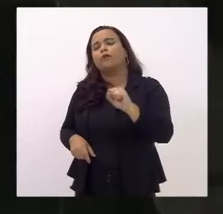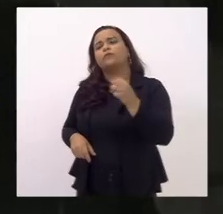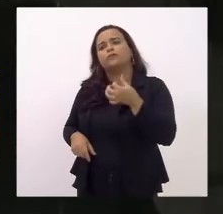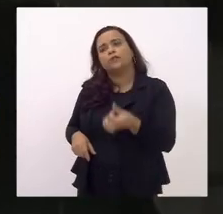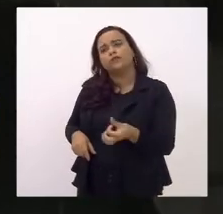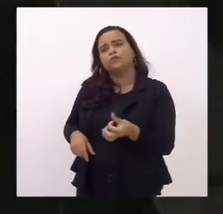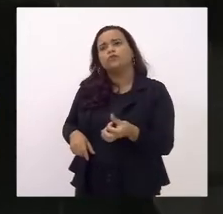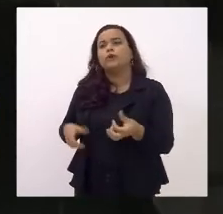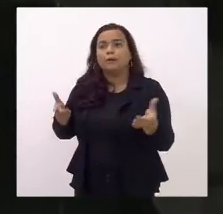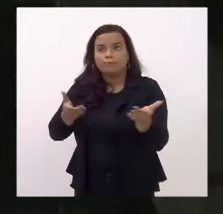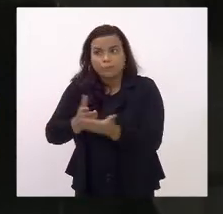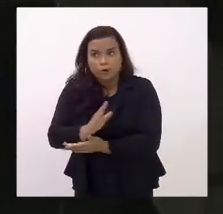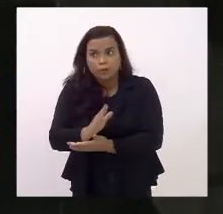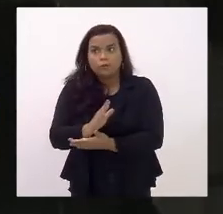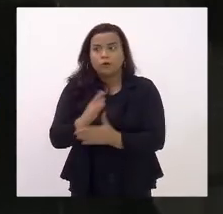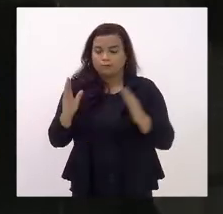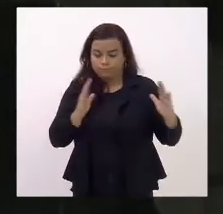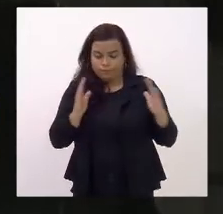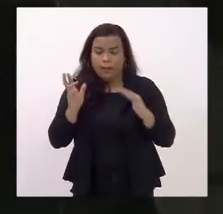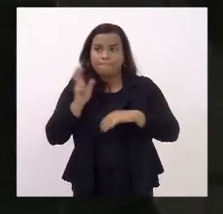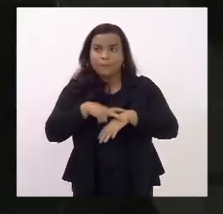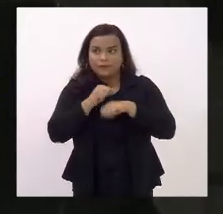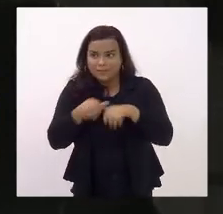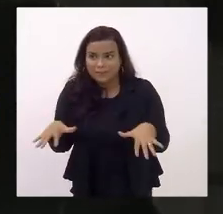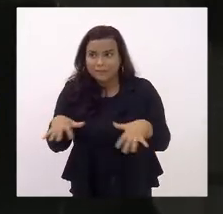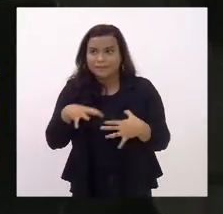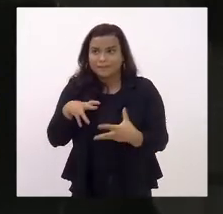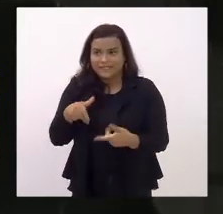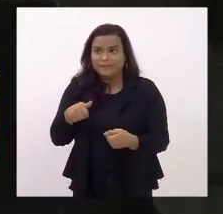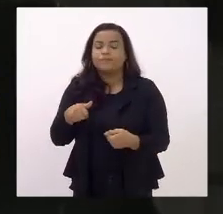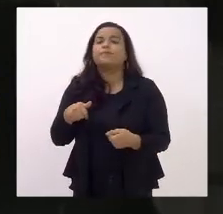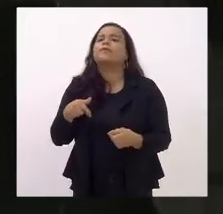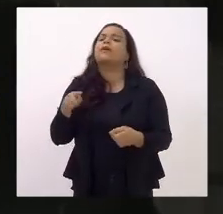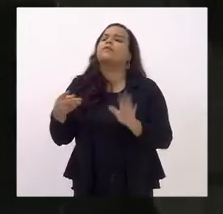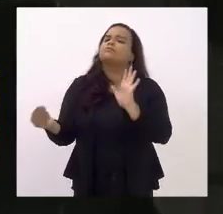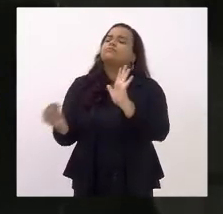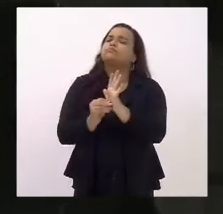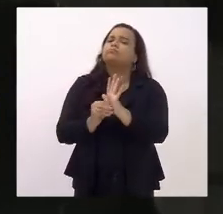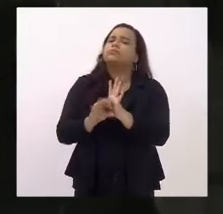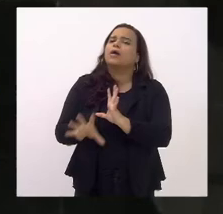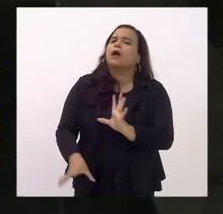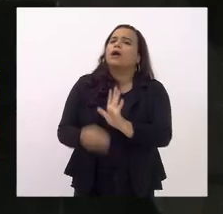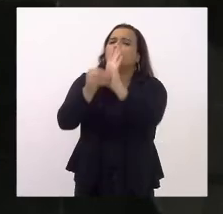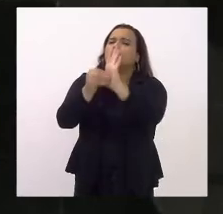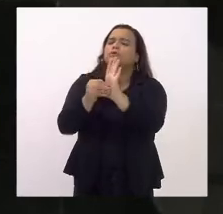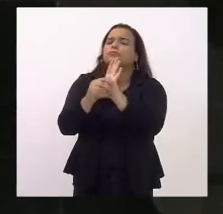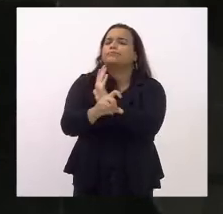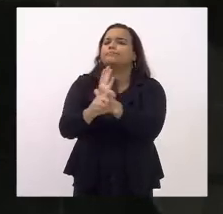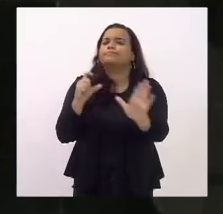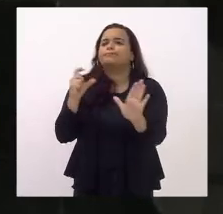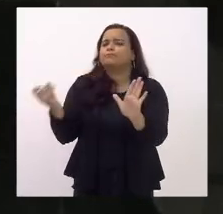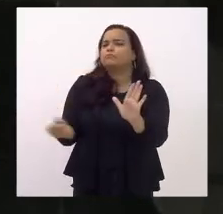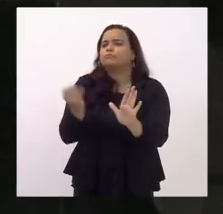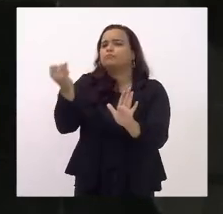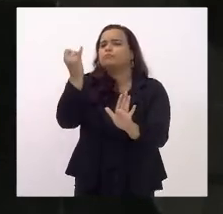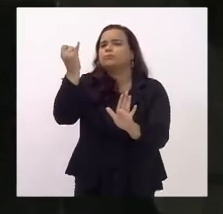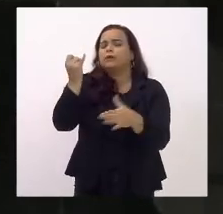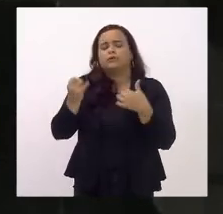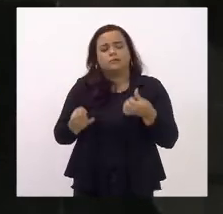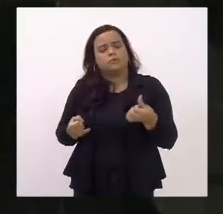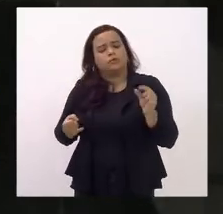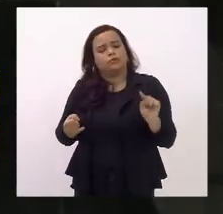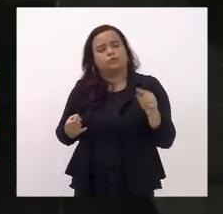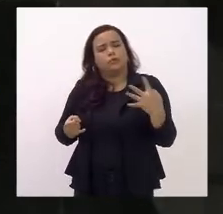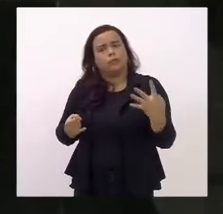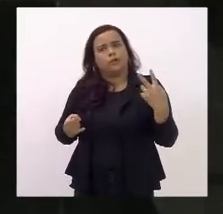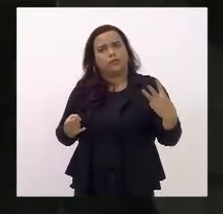8.986, que aprovamos em plena pandemia e que acrescenta um parágrafo importante à Lei 6.043,